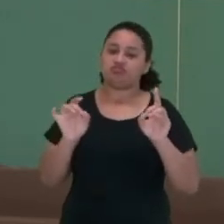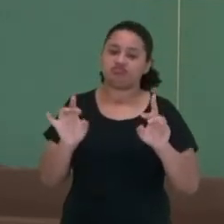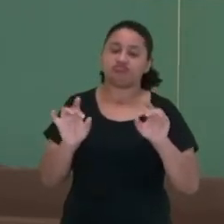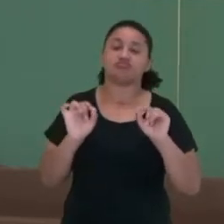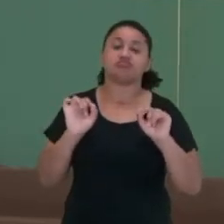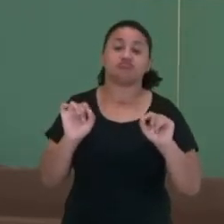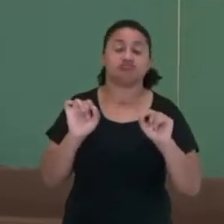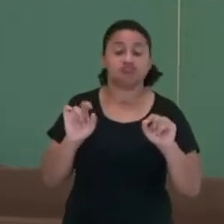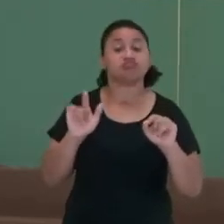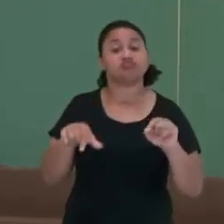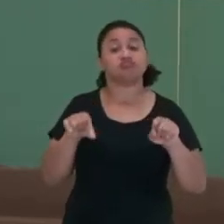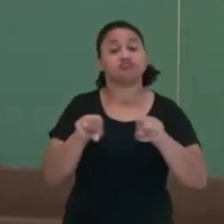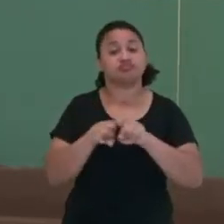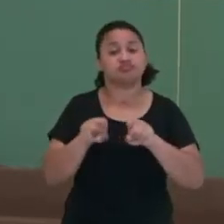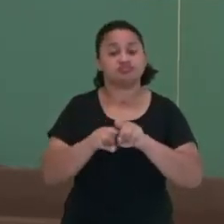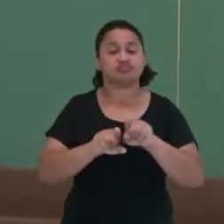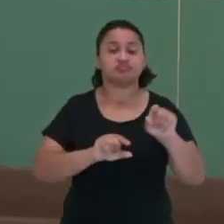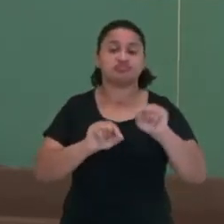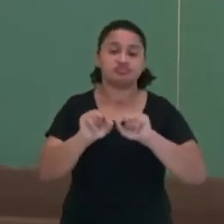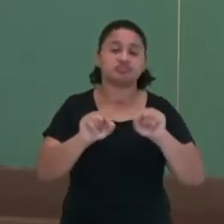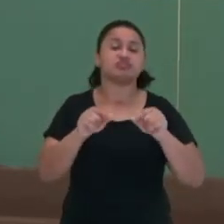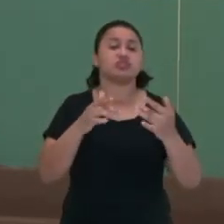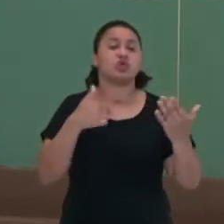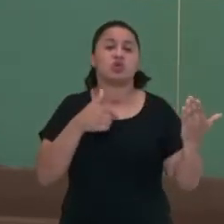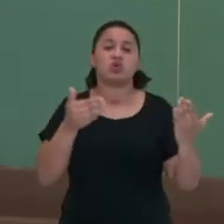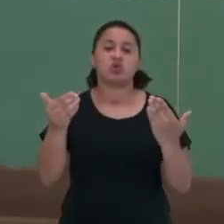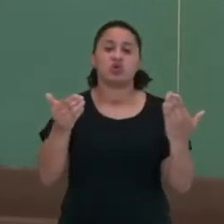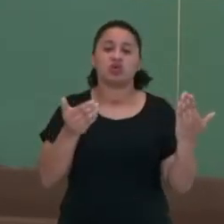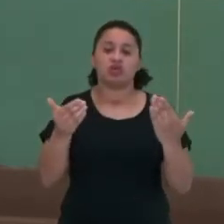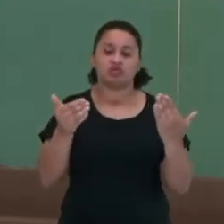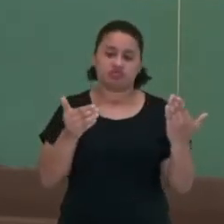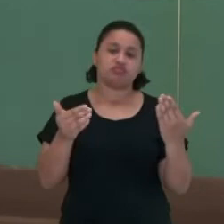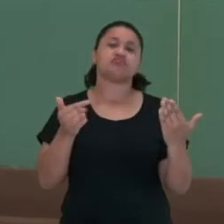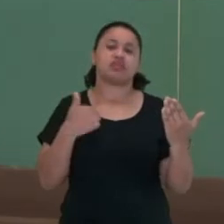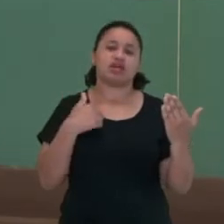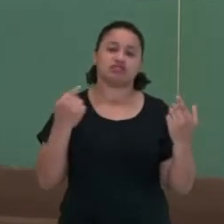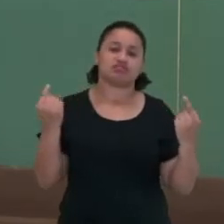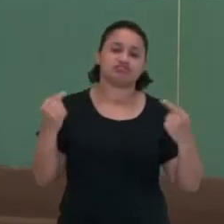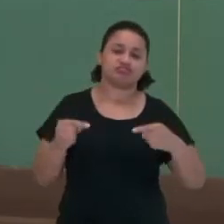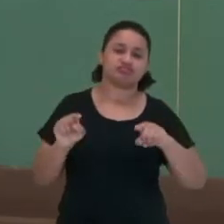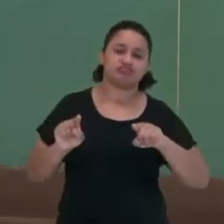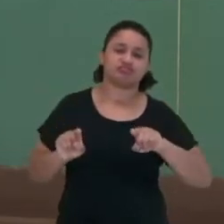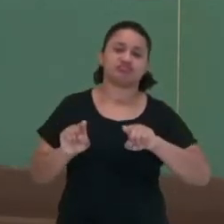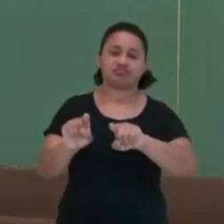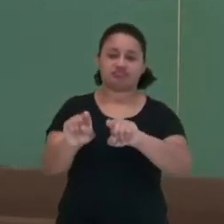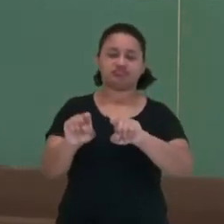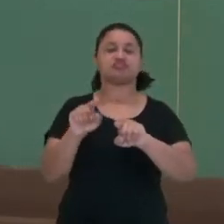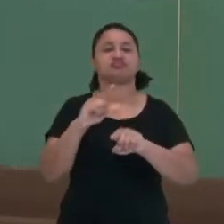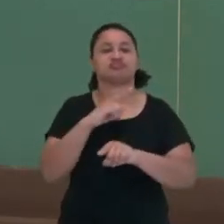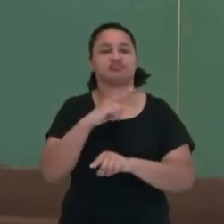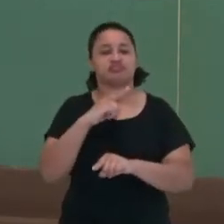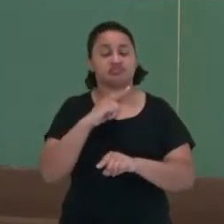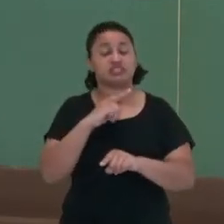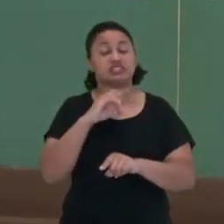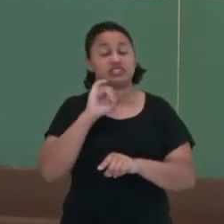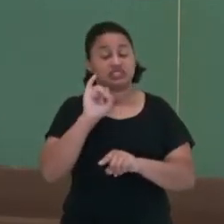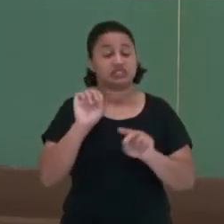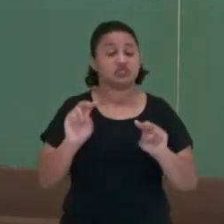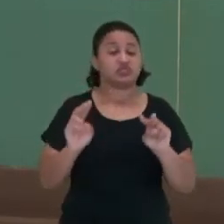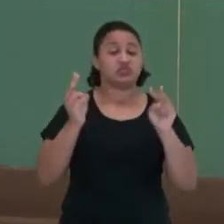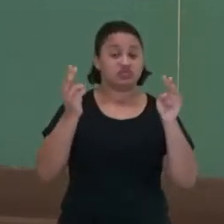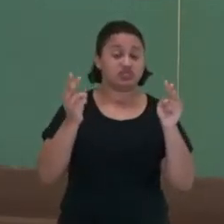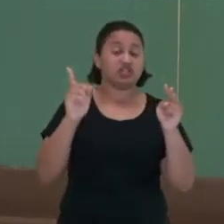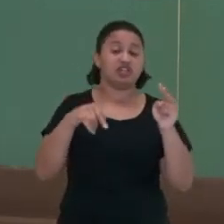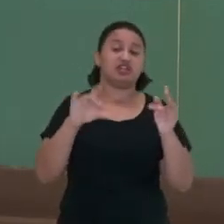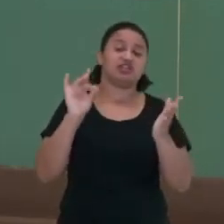e, consequentemente, comparar com seus competidores, com seus concorrentes, se o seu preço